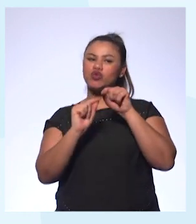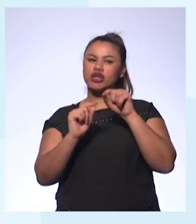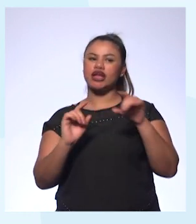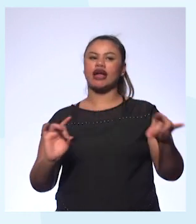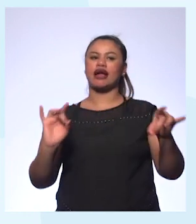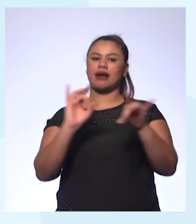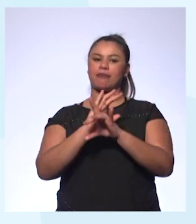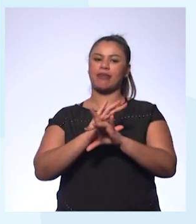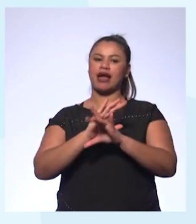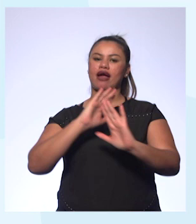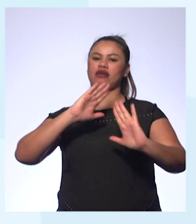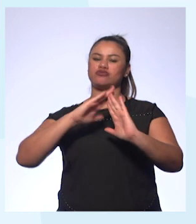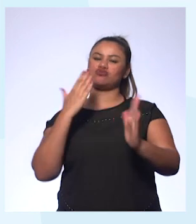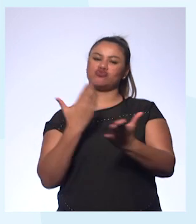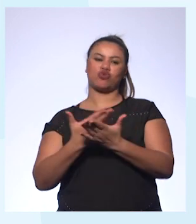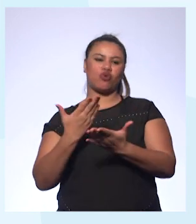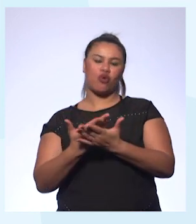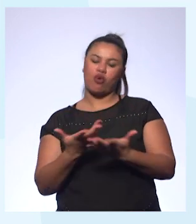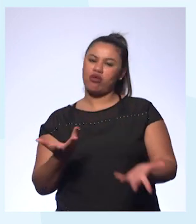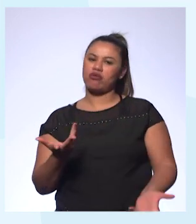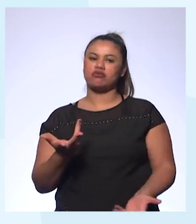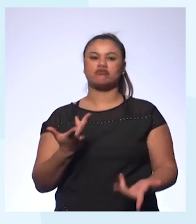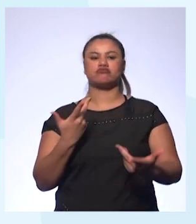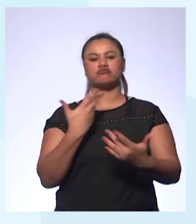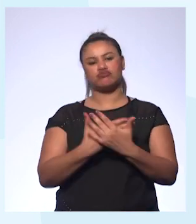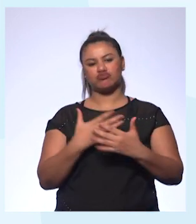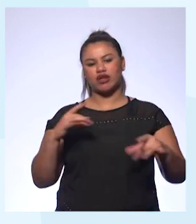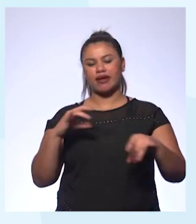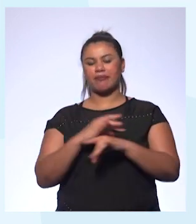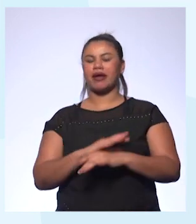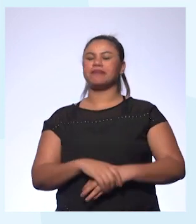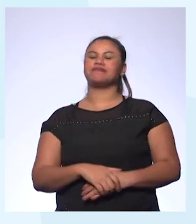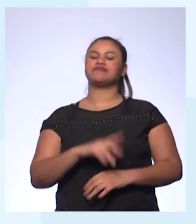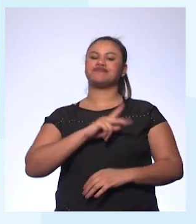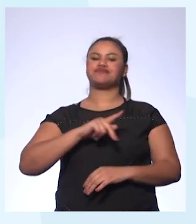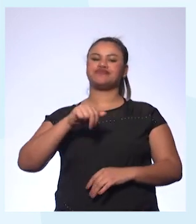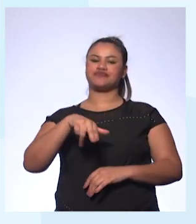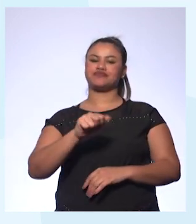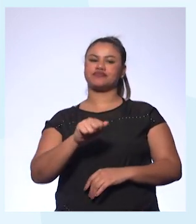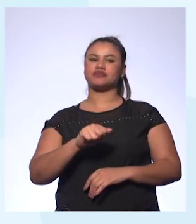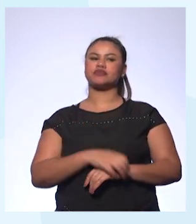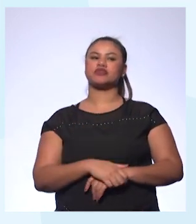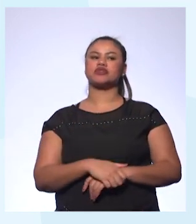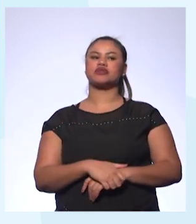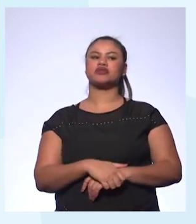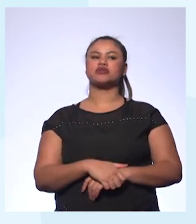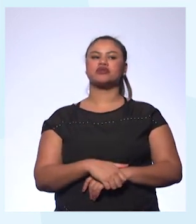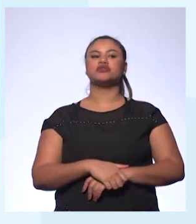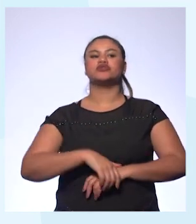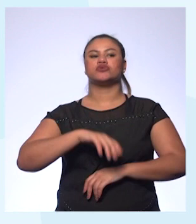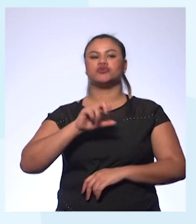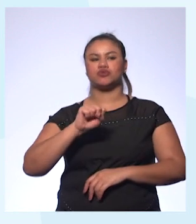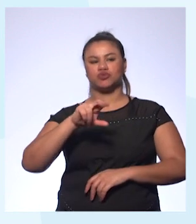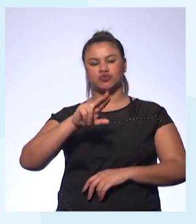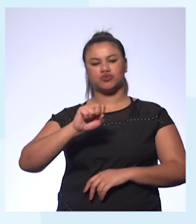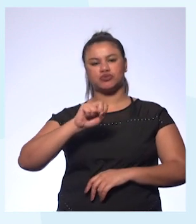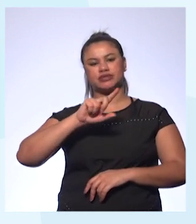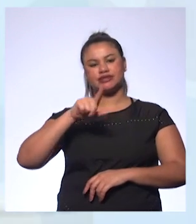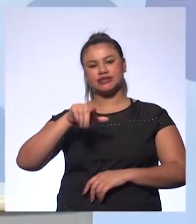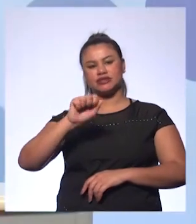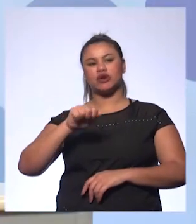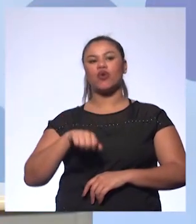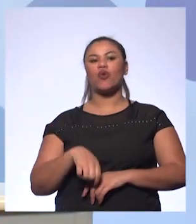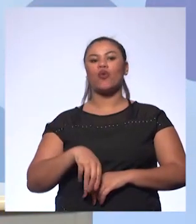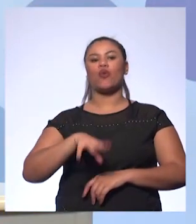o quando terminar a escola quando eu terminar os estudos EA professora Ana Lúcia Já respondeu Susan Will get some o Mc